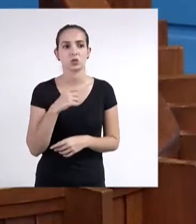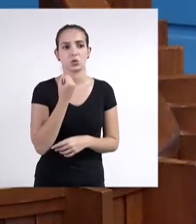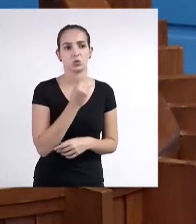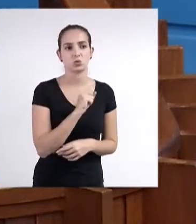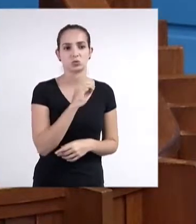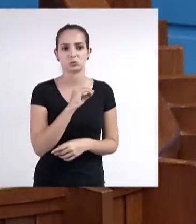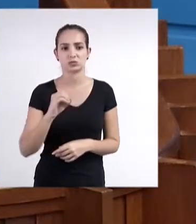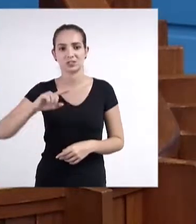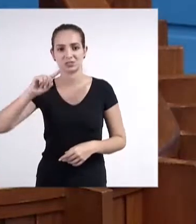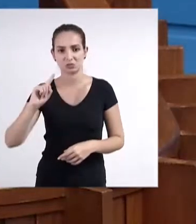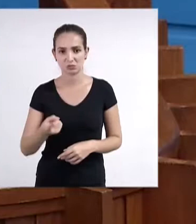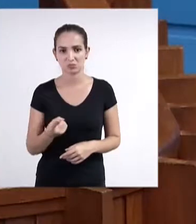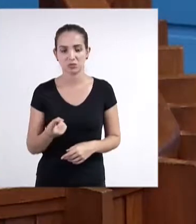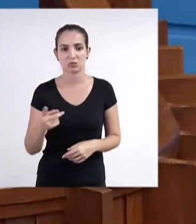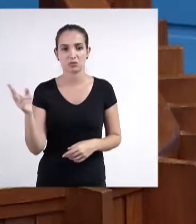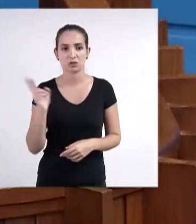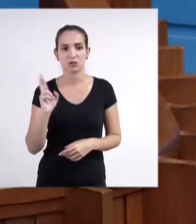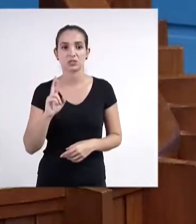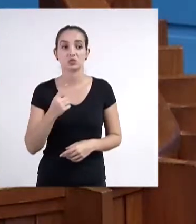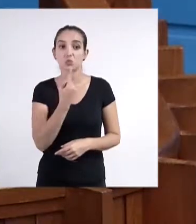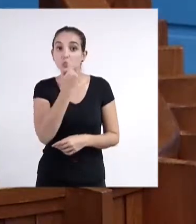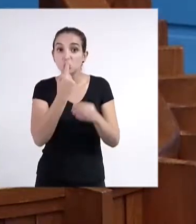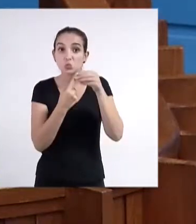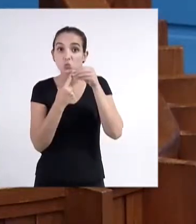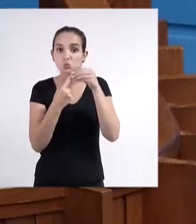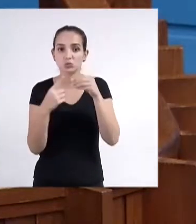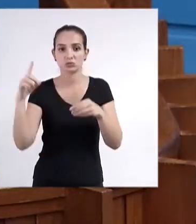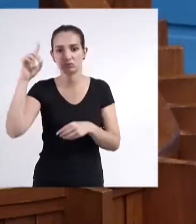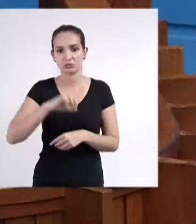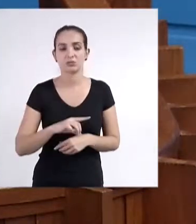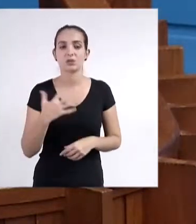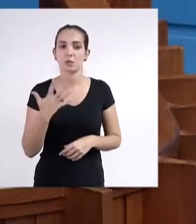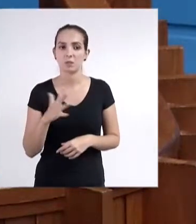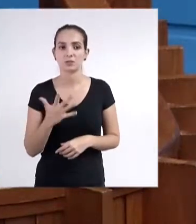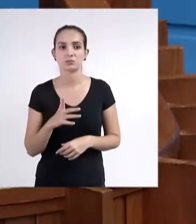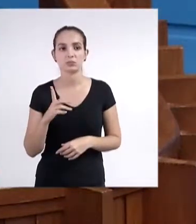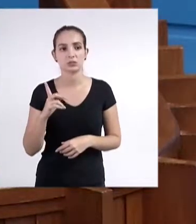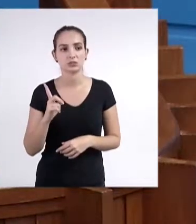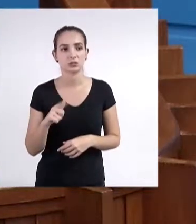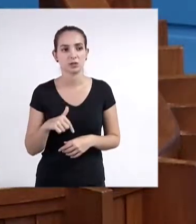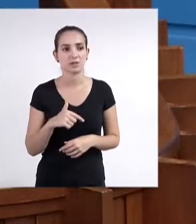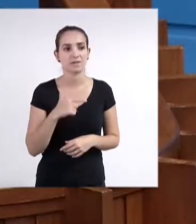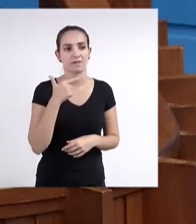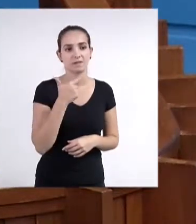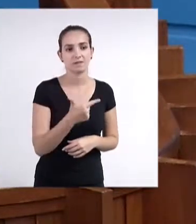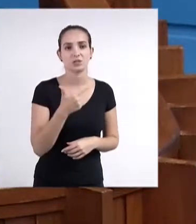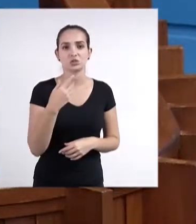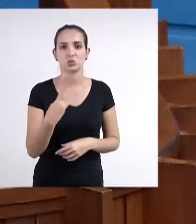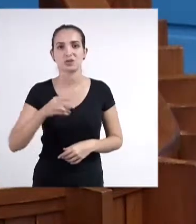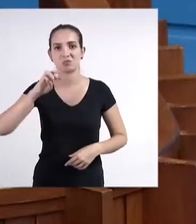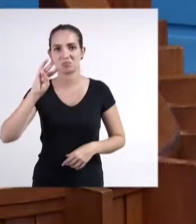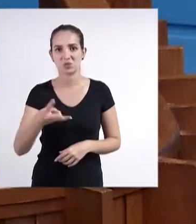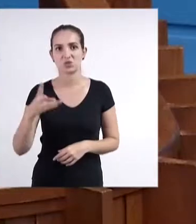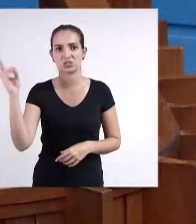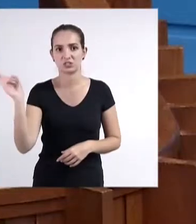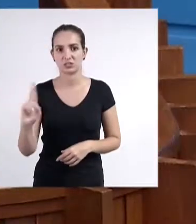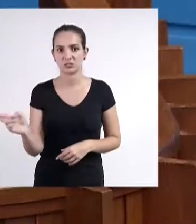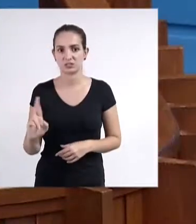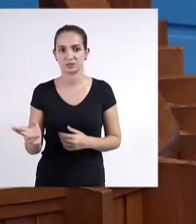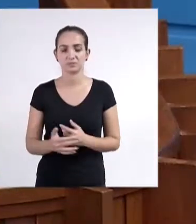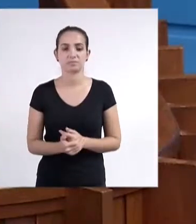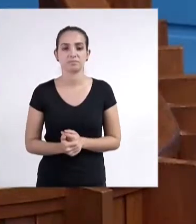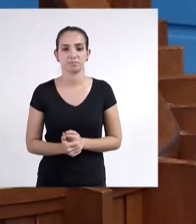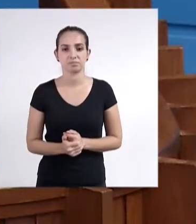800 mil por dia, o que configura um faturamento médio anual bruto de 24 milhões de reais.